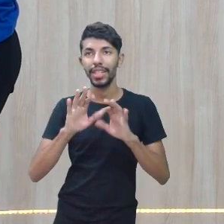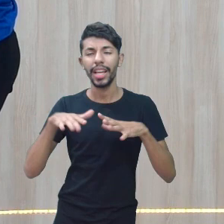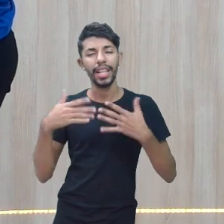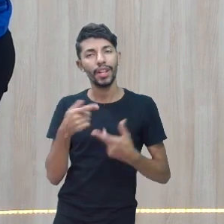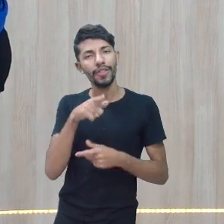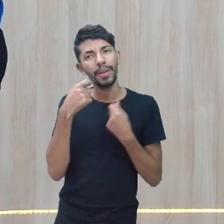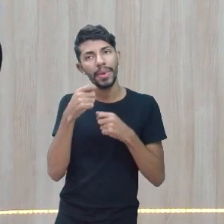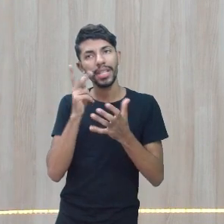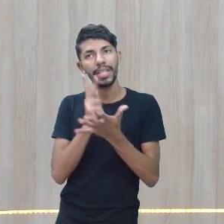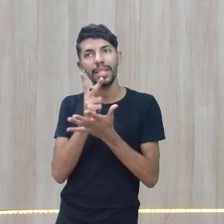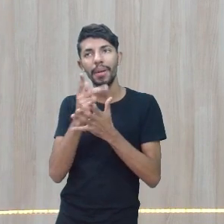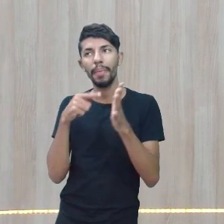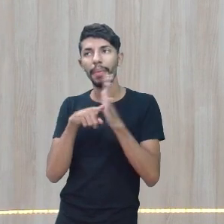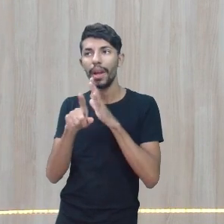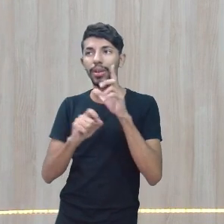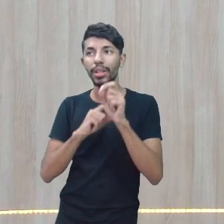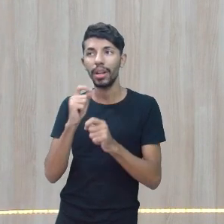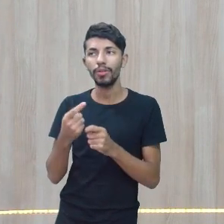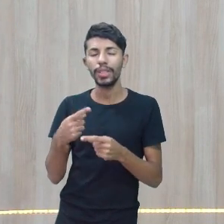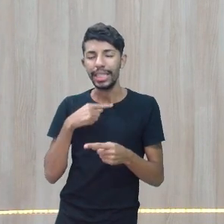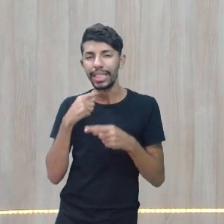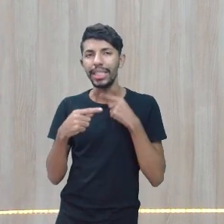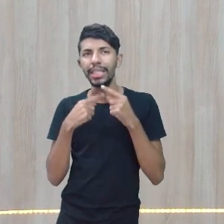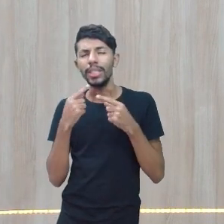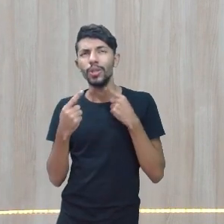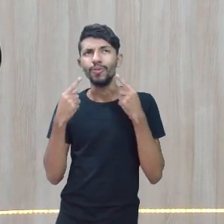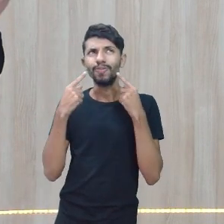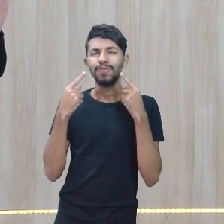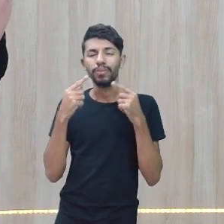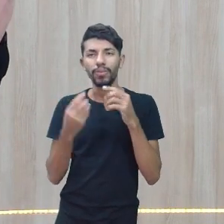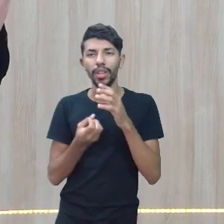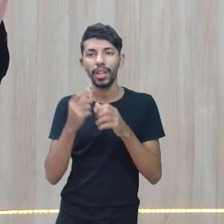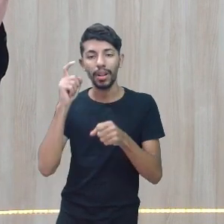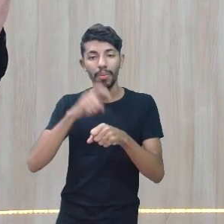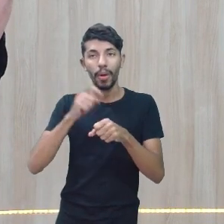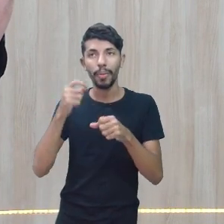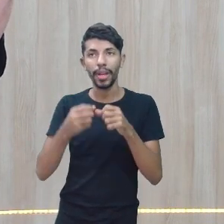quando bater a dúvida na hora da construção da oração, tá?